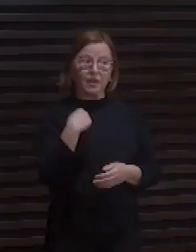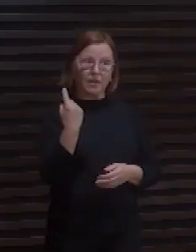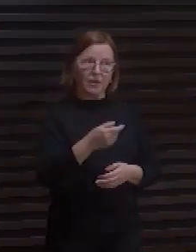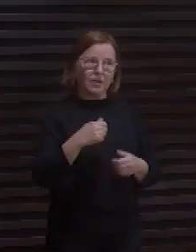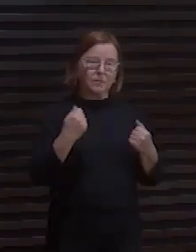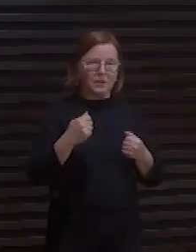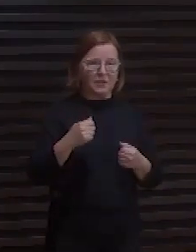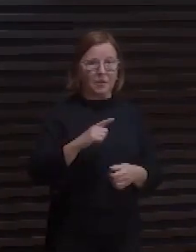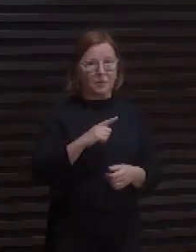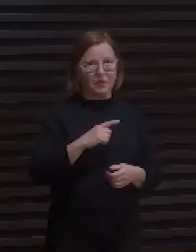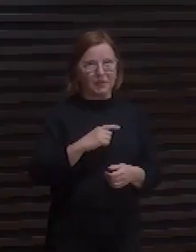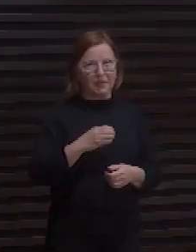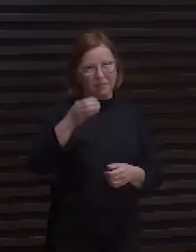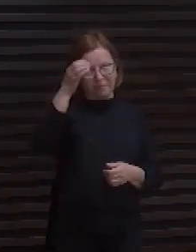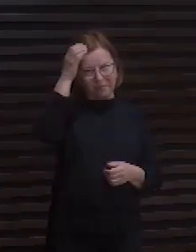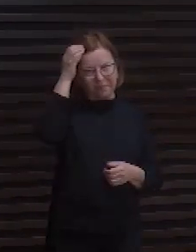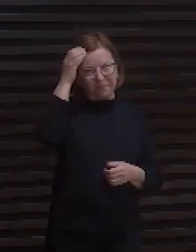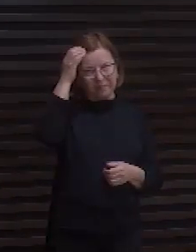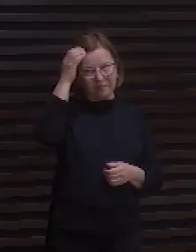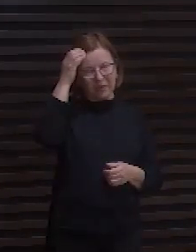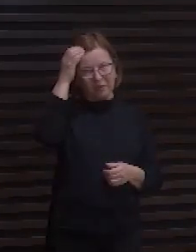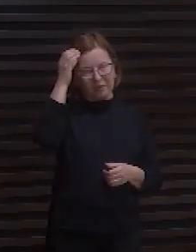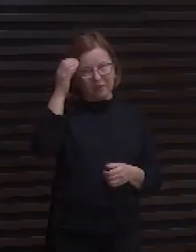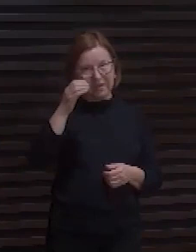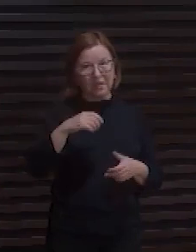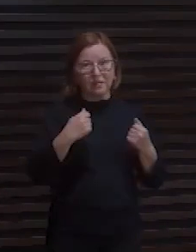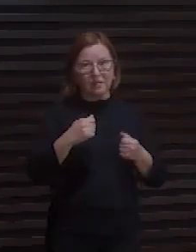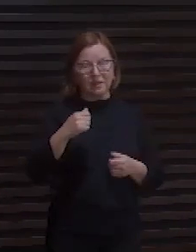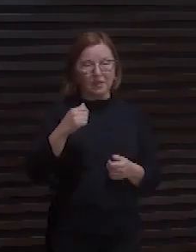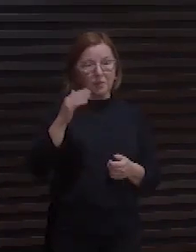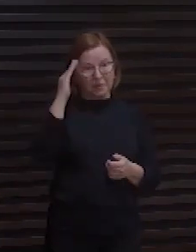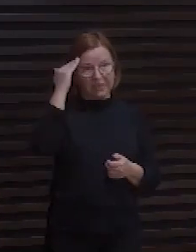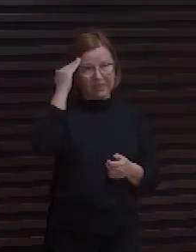ciência, nós precisamos entender isto,